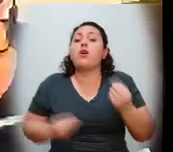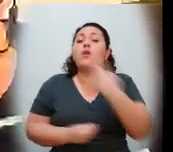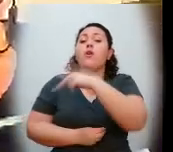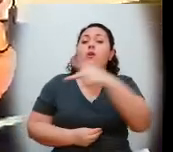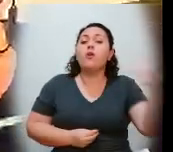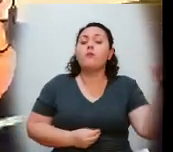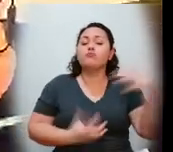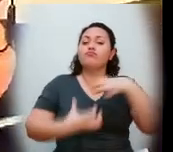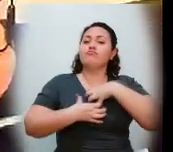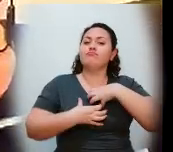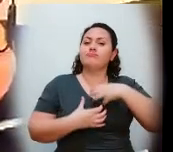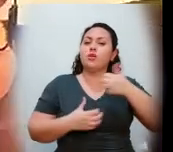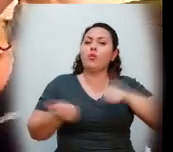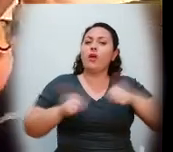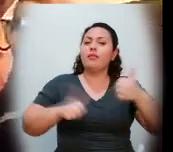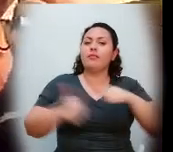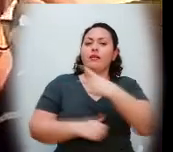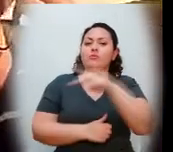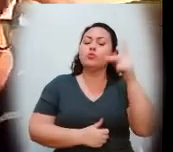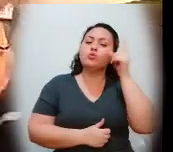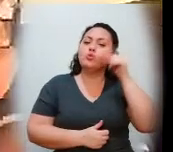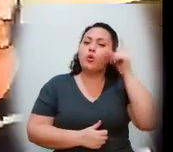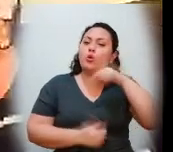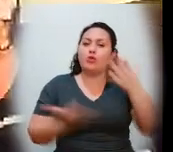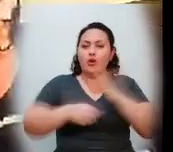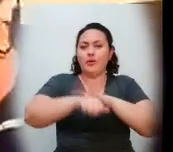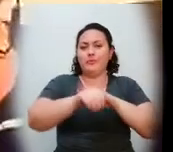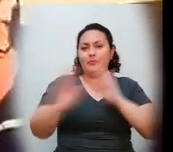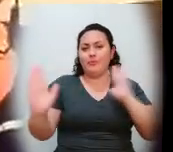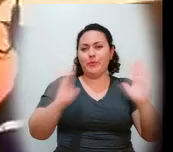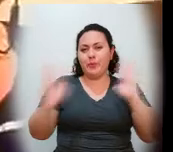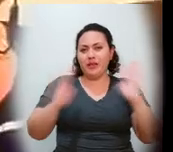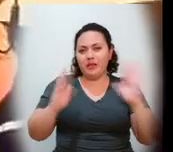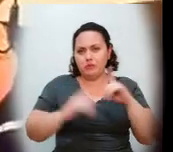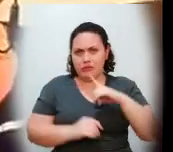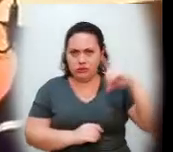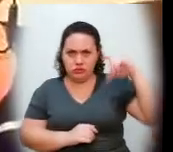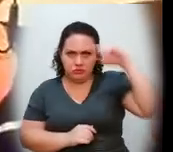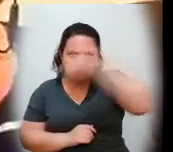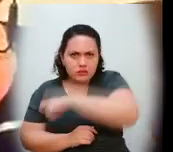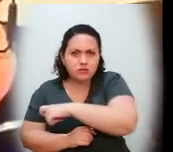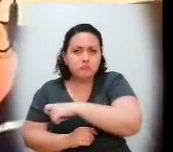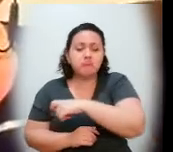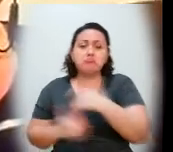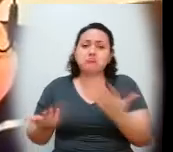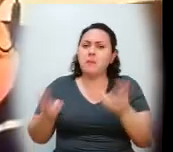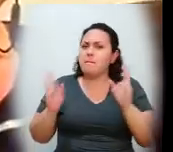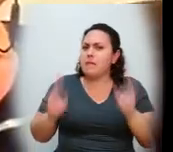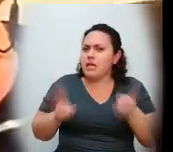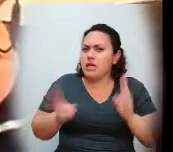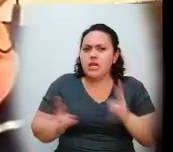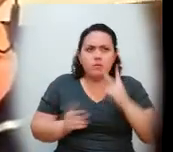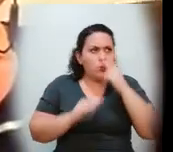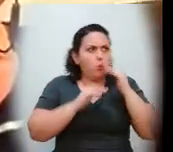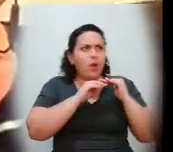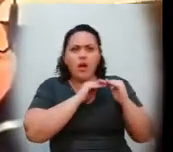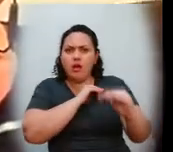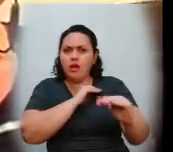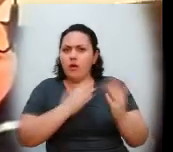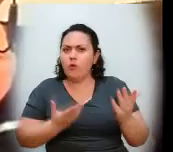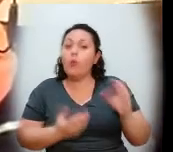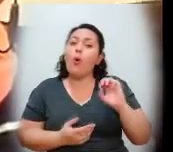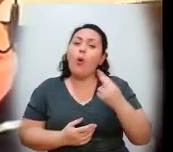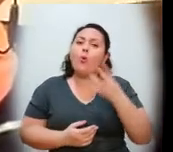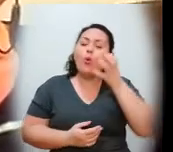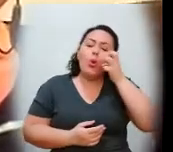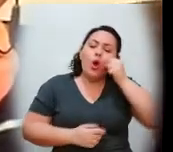está sendo o sono de vocês durante esse período? Se está mais difícil, se está a mesma coisa, ou se